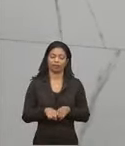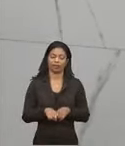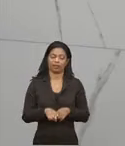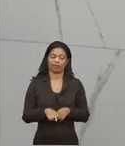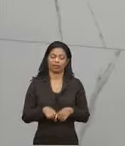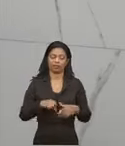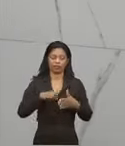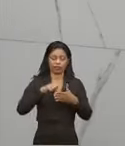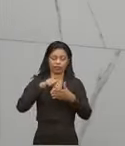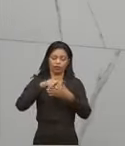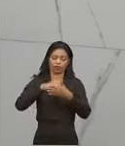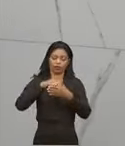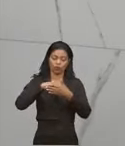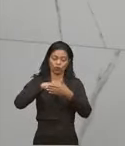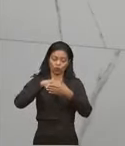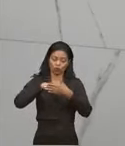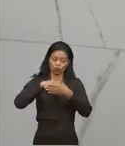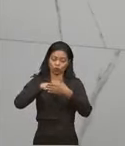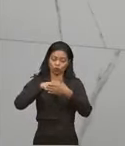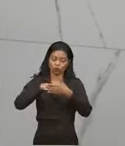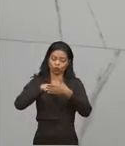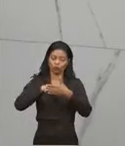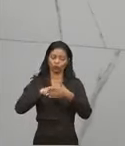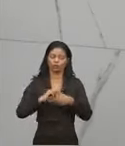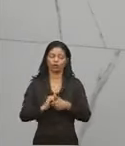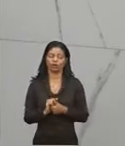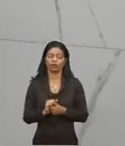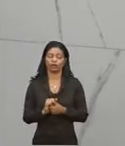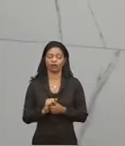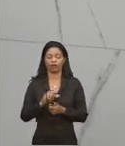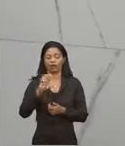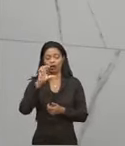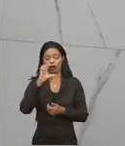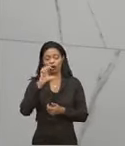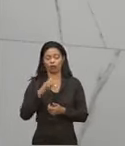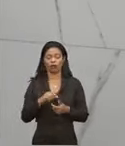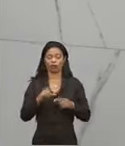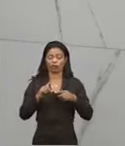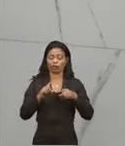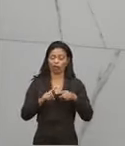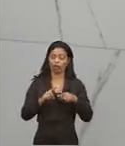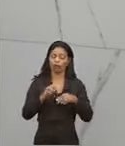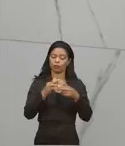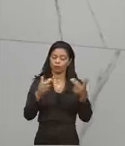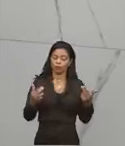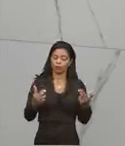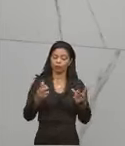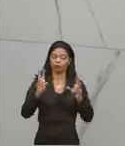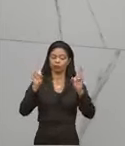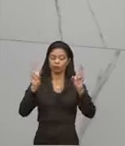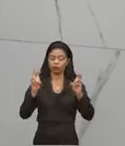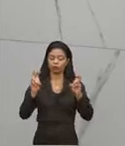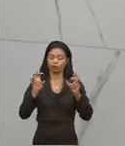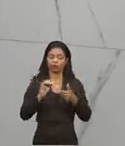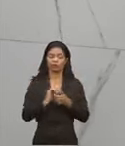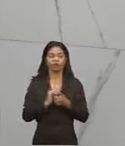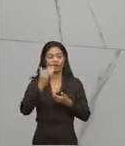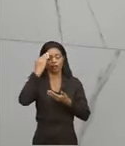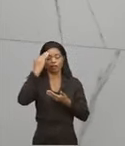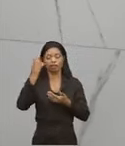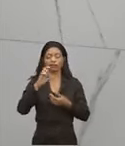ao prefeito Elinaldo, agradecer as intervenções que estão acontecendo na comunidade de Monte